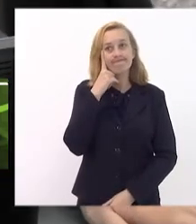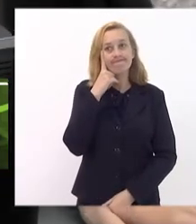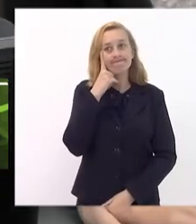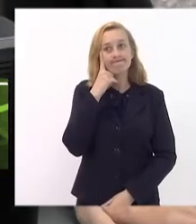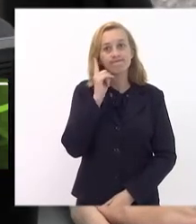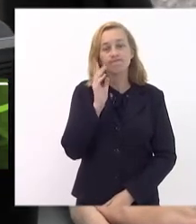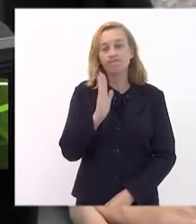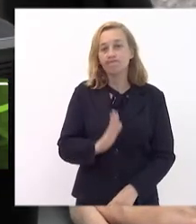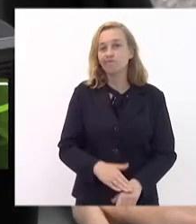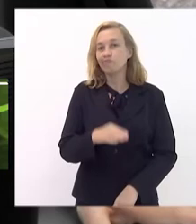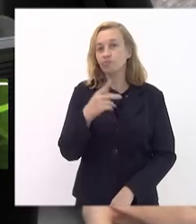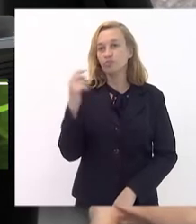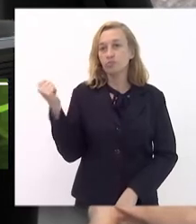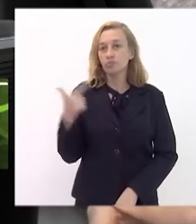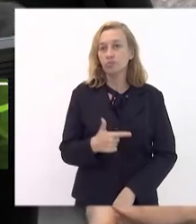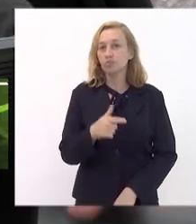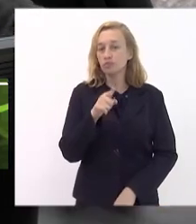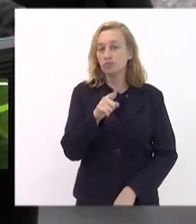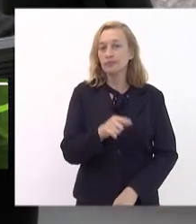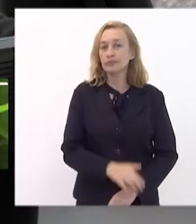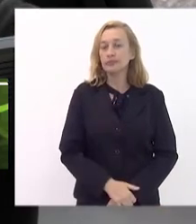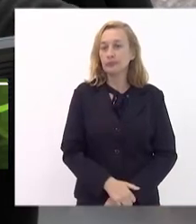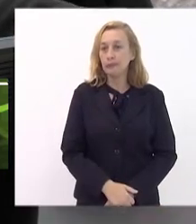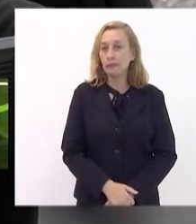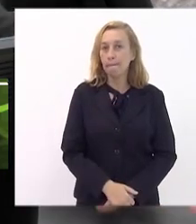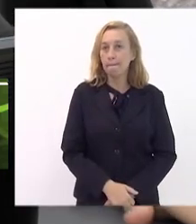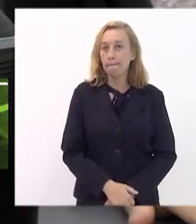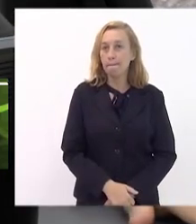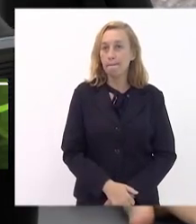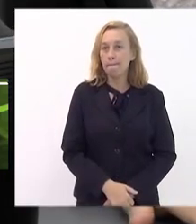maior que isso, viu, Felipe? Olha só.